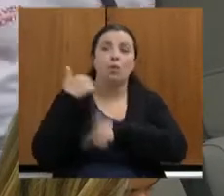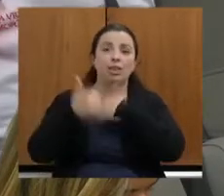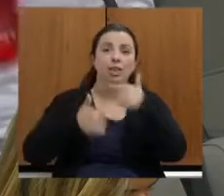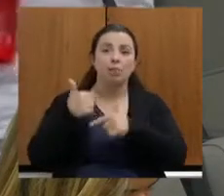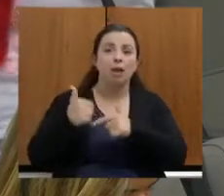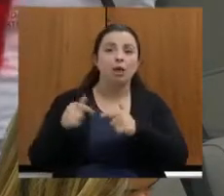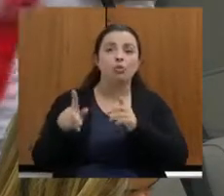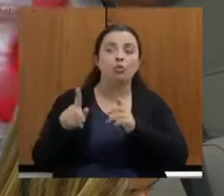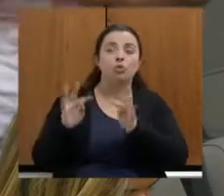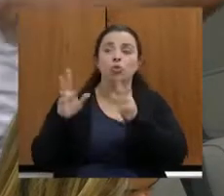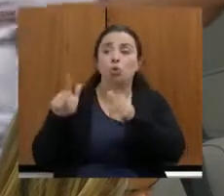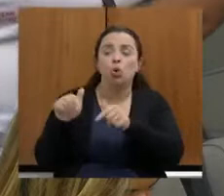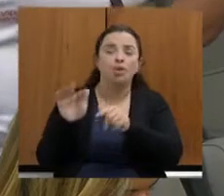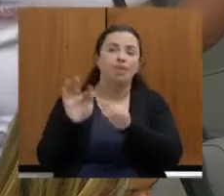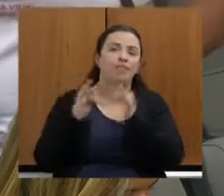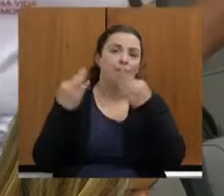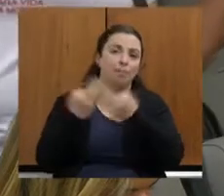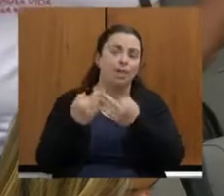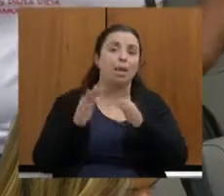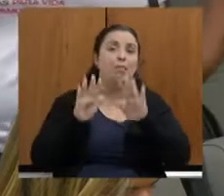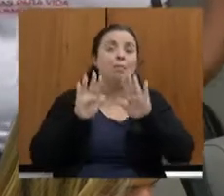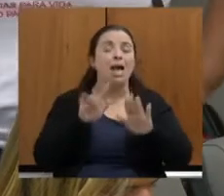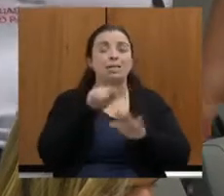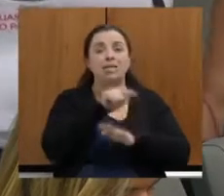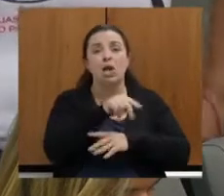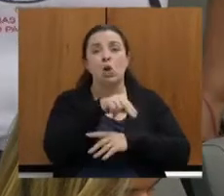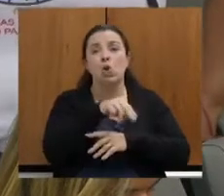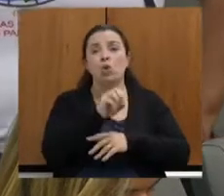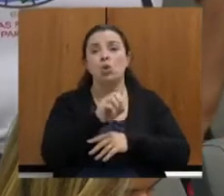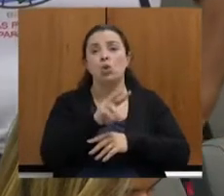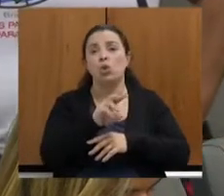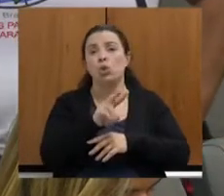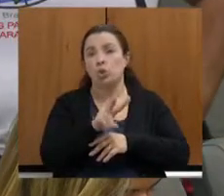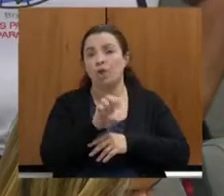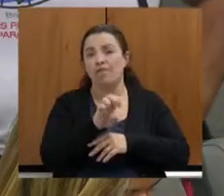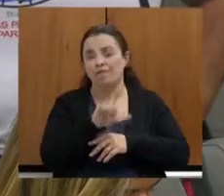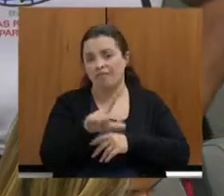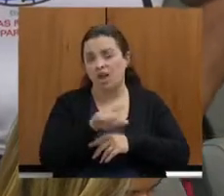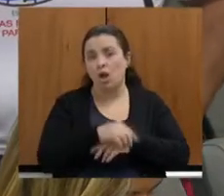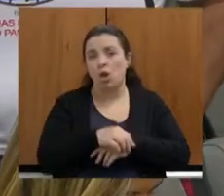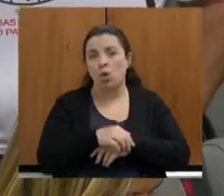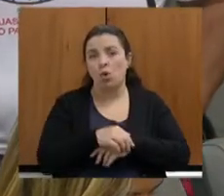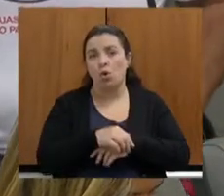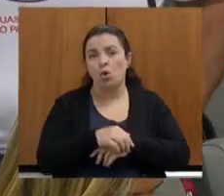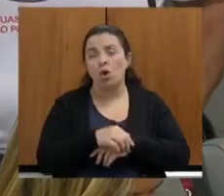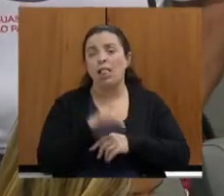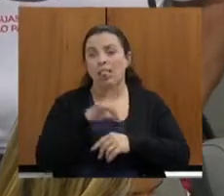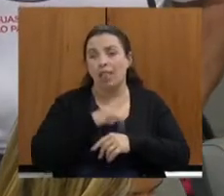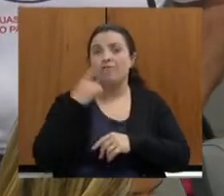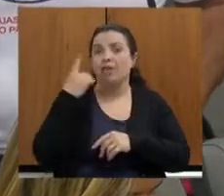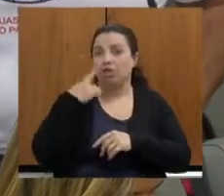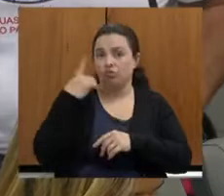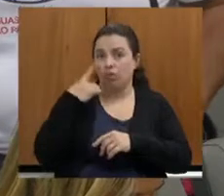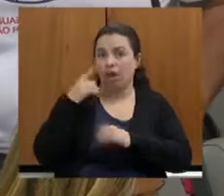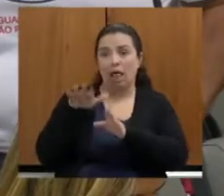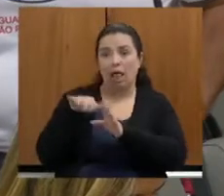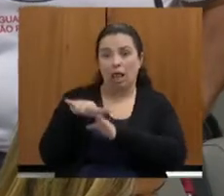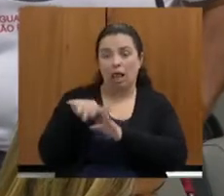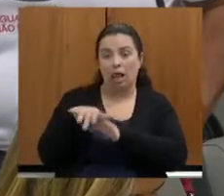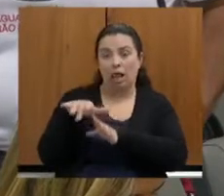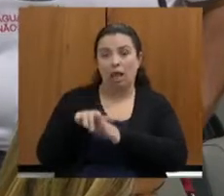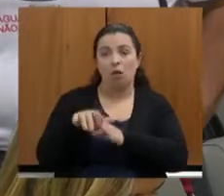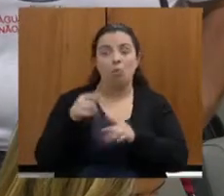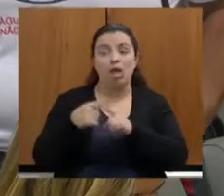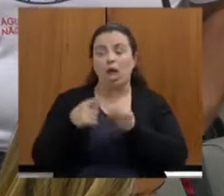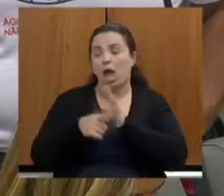família trabalha e com a vinda do novel é o vice com instrução de advogados porque antes a gente